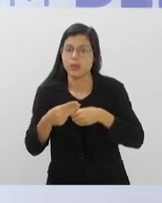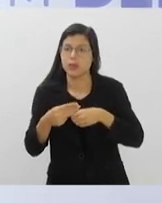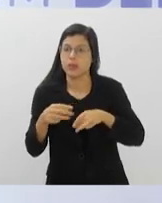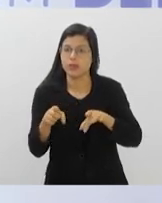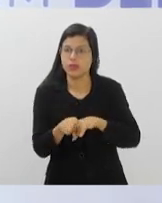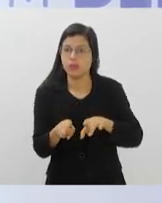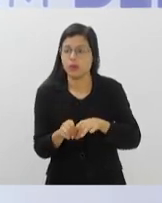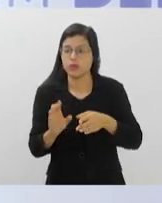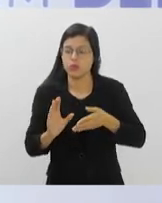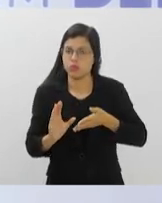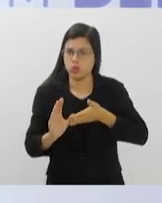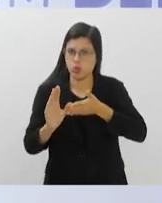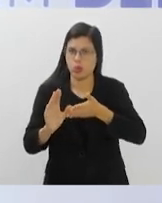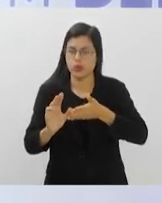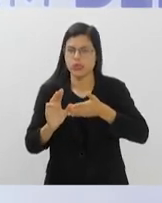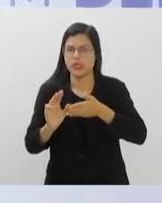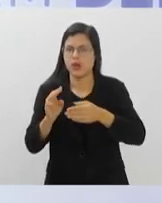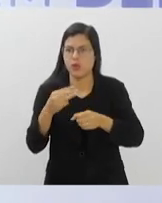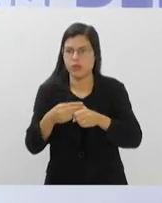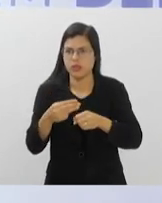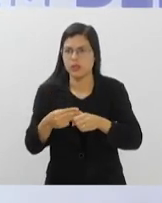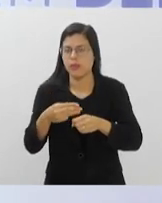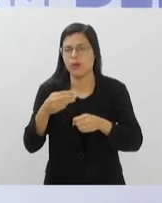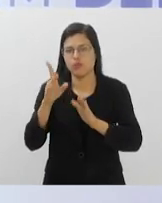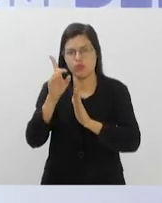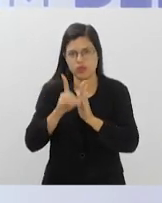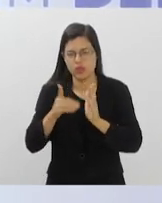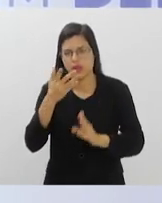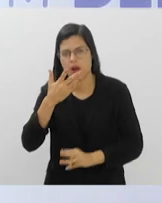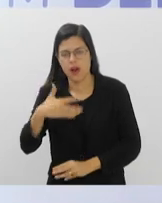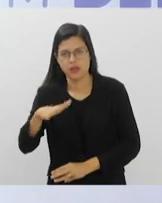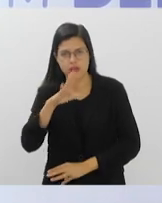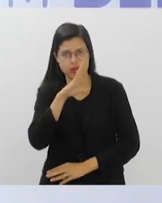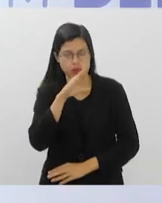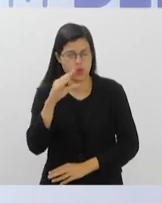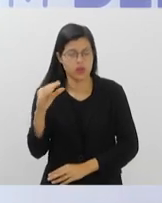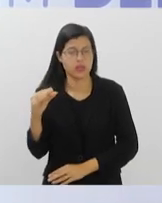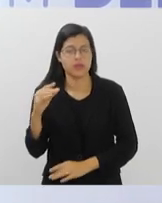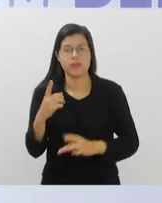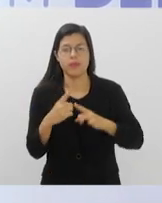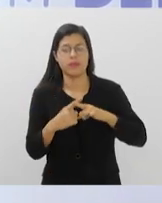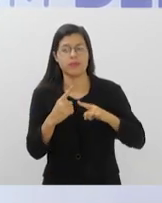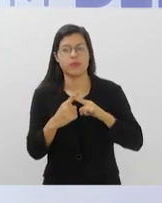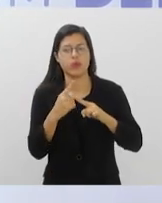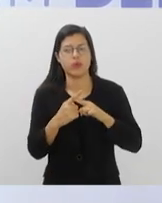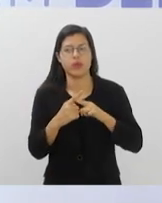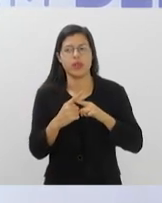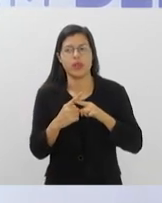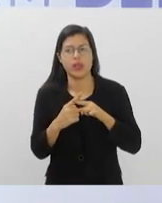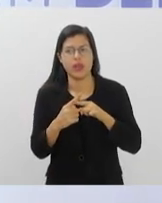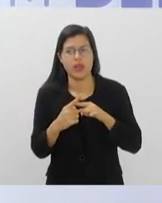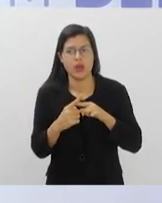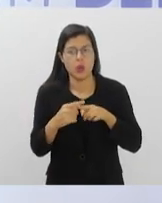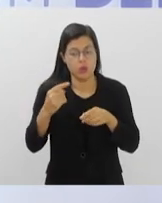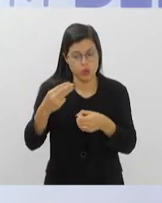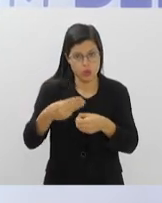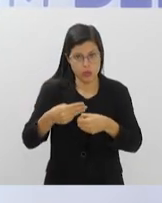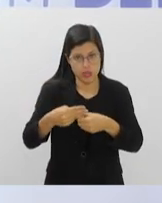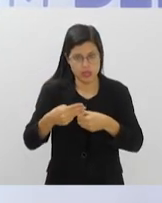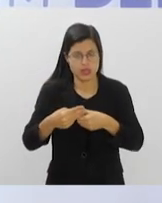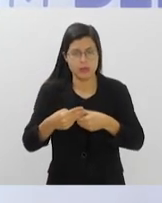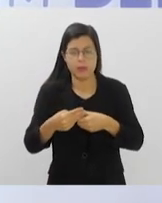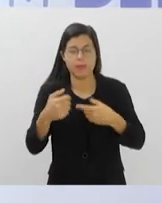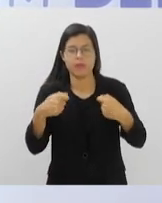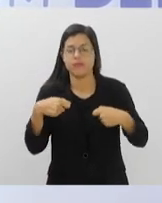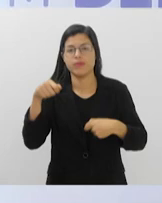aos conselhos municipais do Direitos da Criança e Adolescente por o o o o ente federativo nos municípios eles